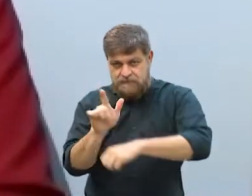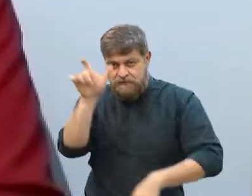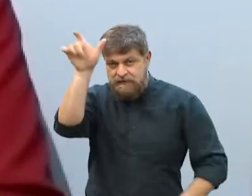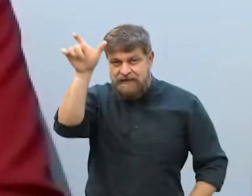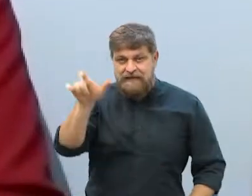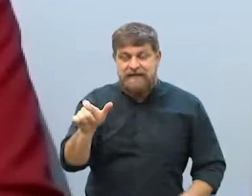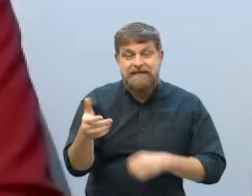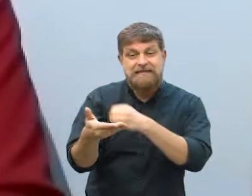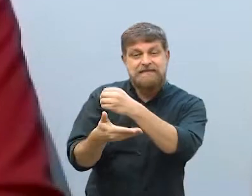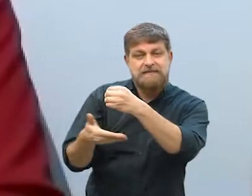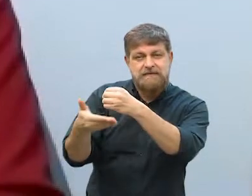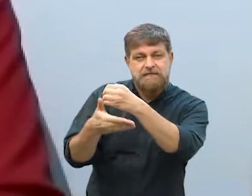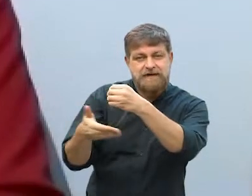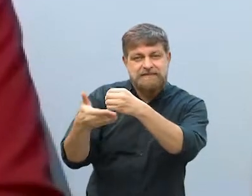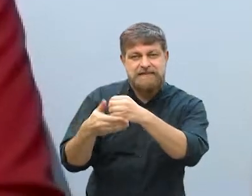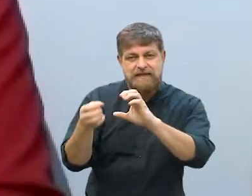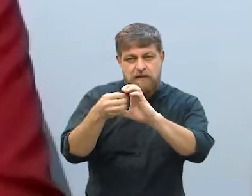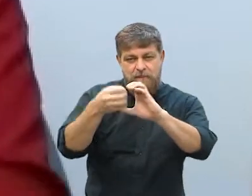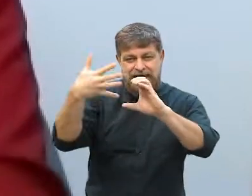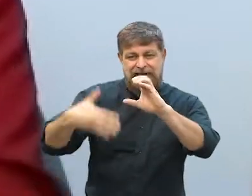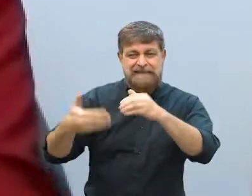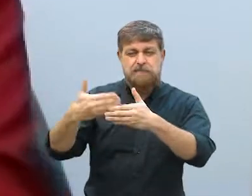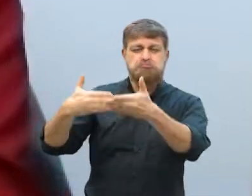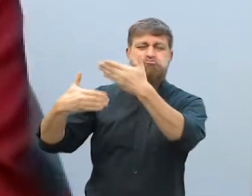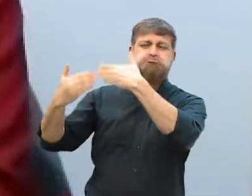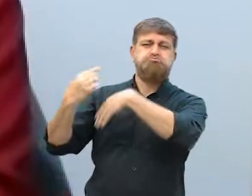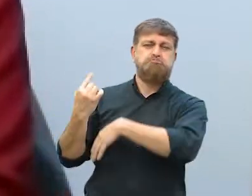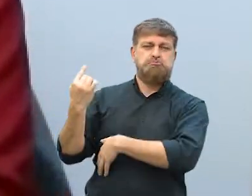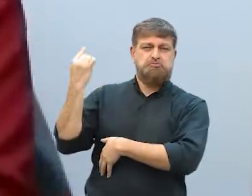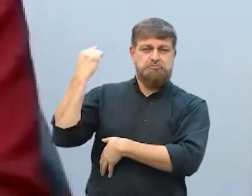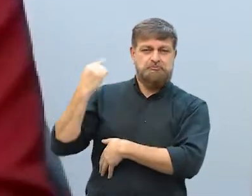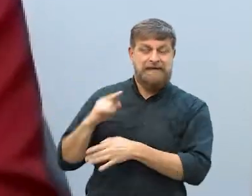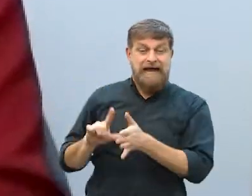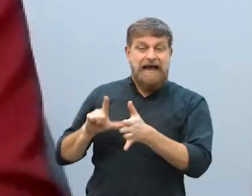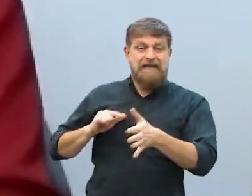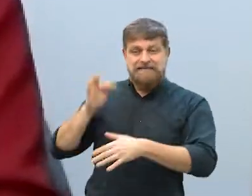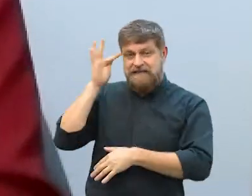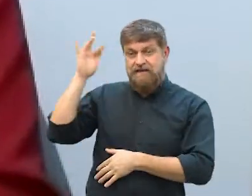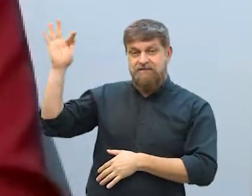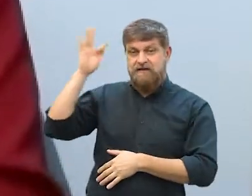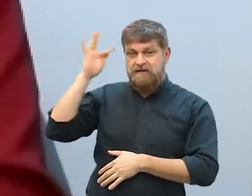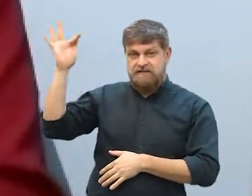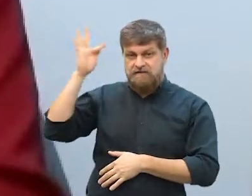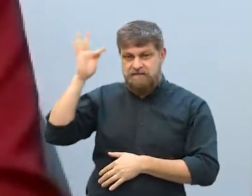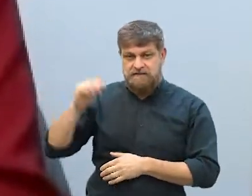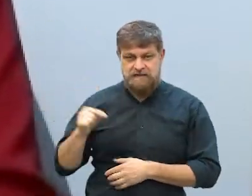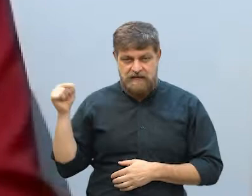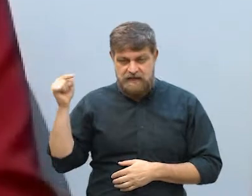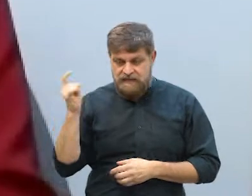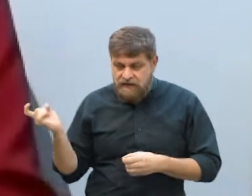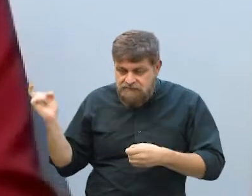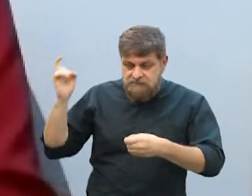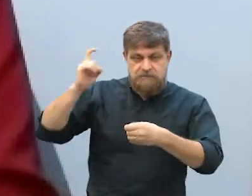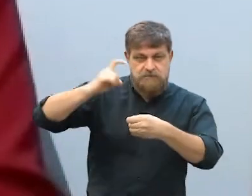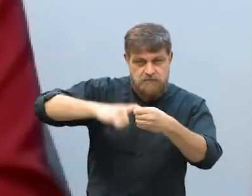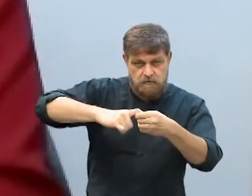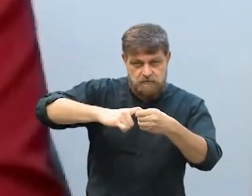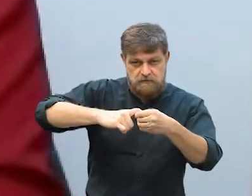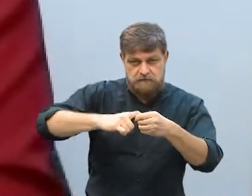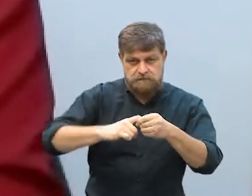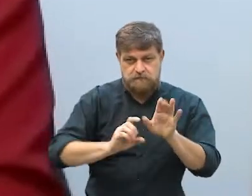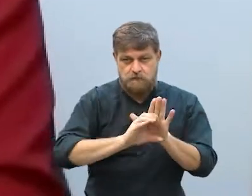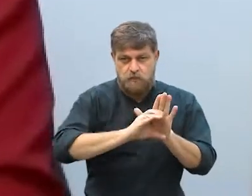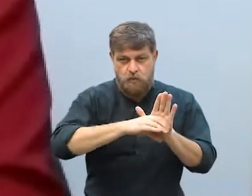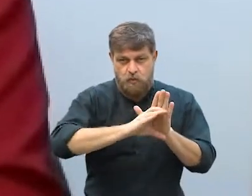né, que é uma categoria lá atrás, que vem lá atrás da filosofia, mas que o Rudolf Steiner, ele retoma isso